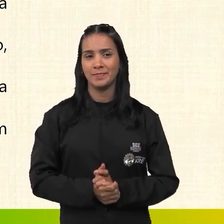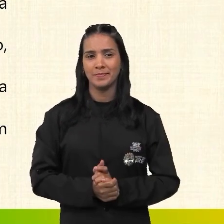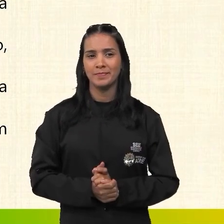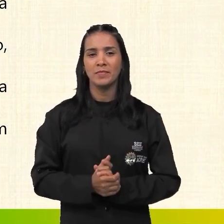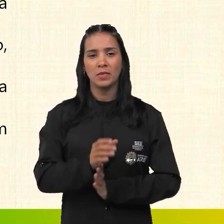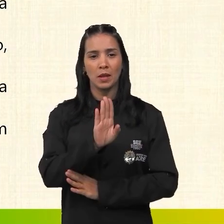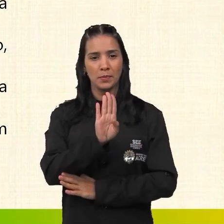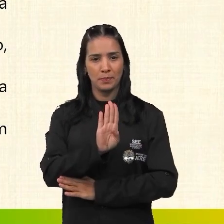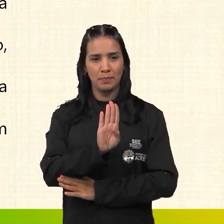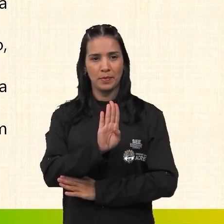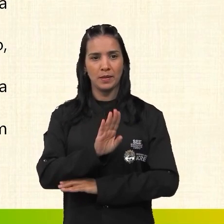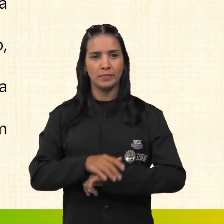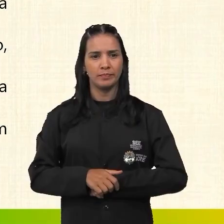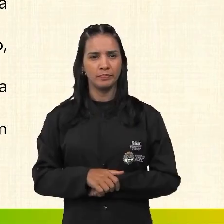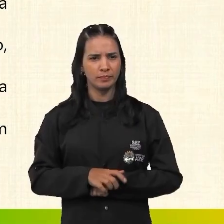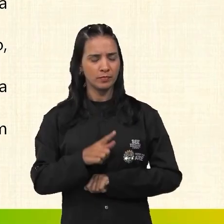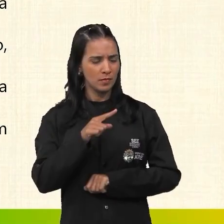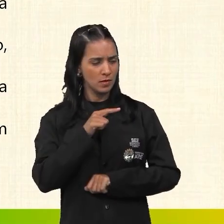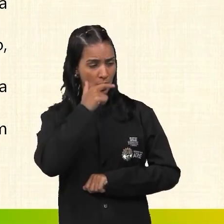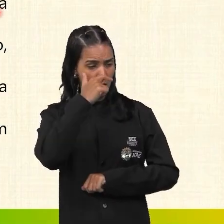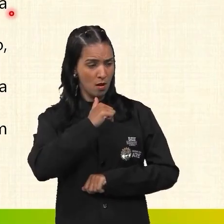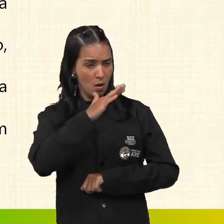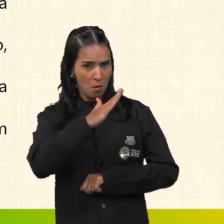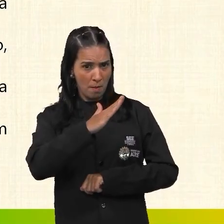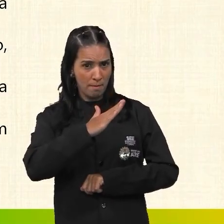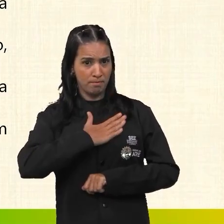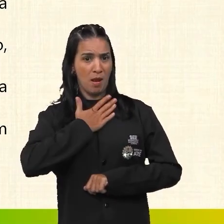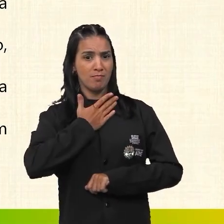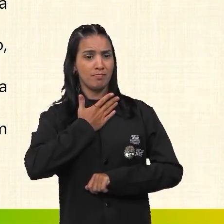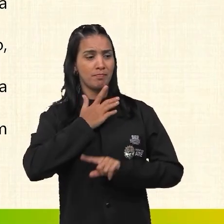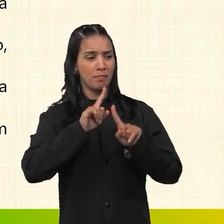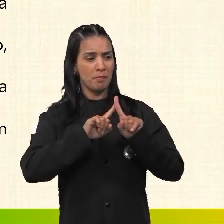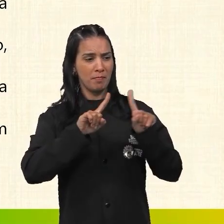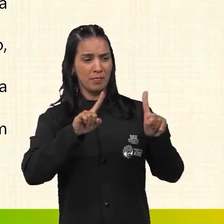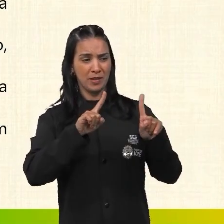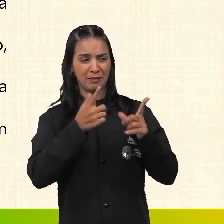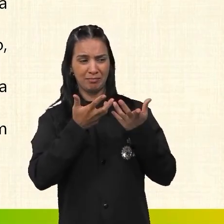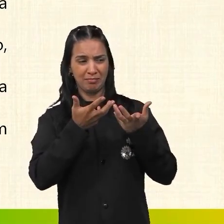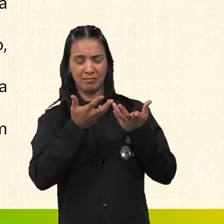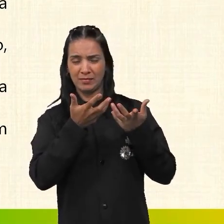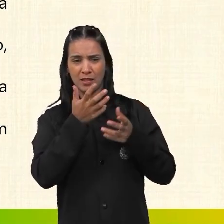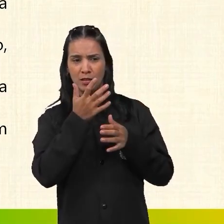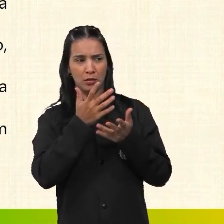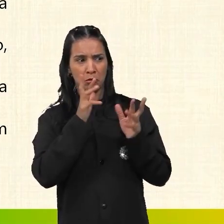Letra B. Calvin fica surpreso, pois não esperava jantar salmão.